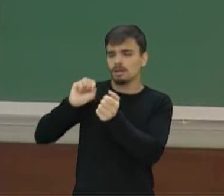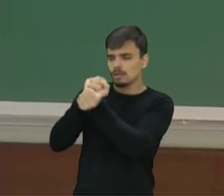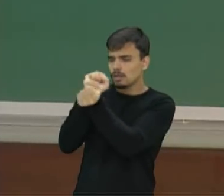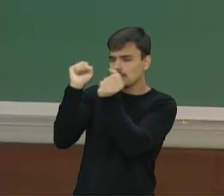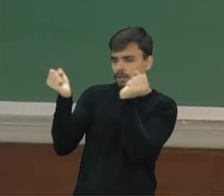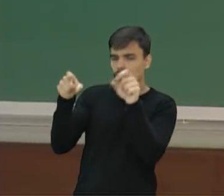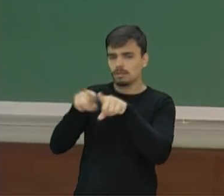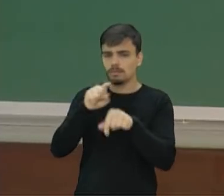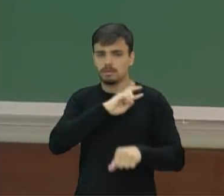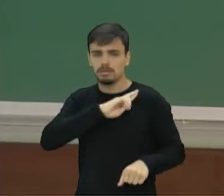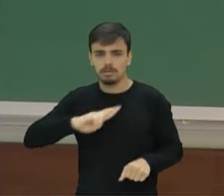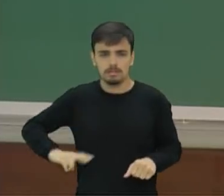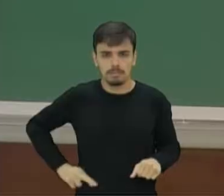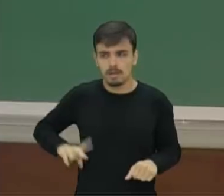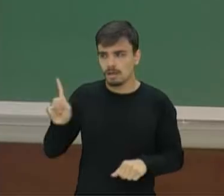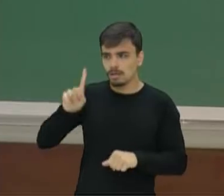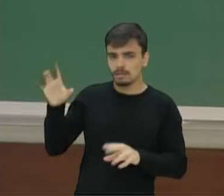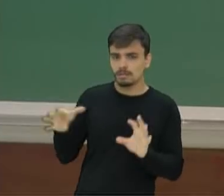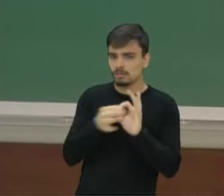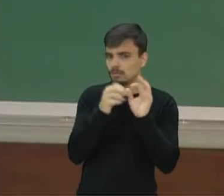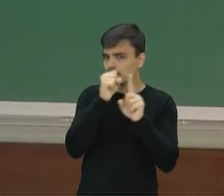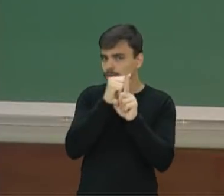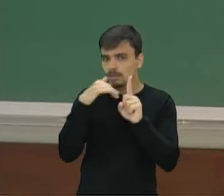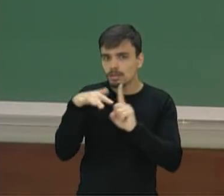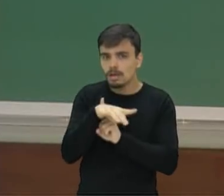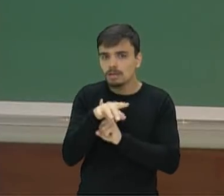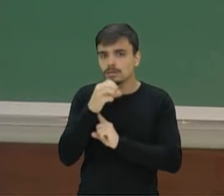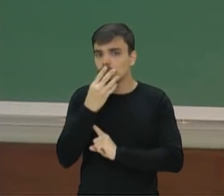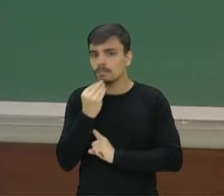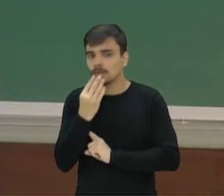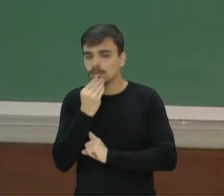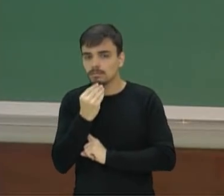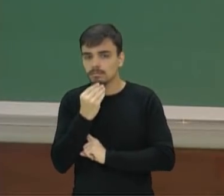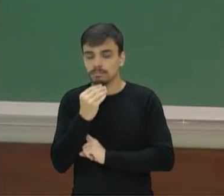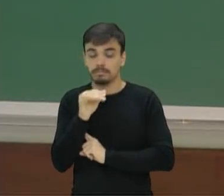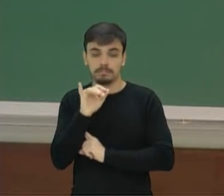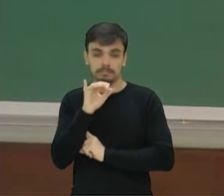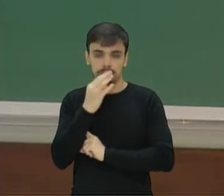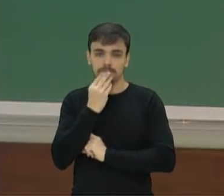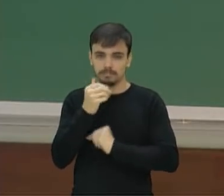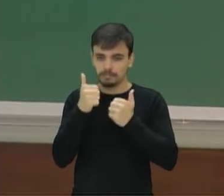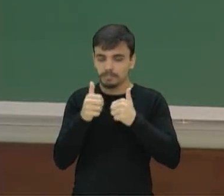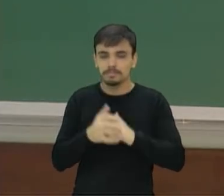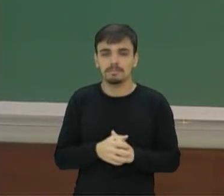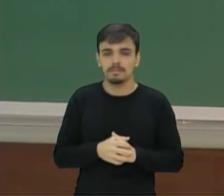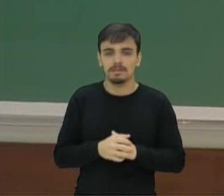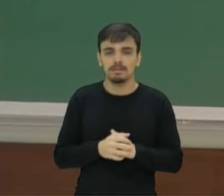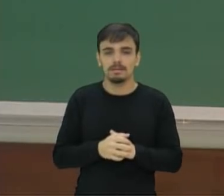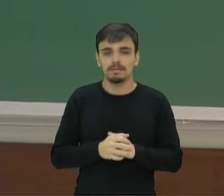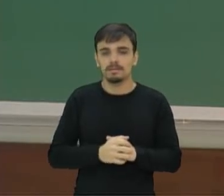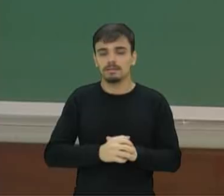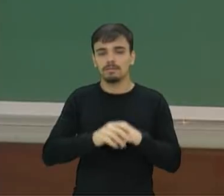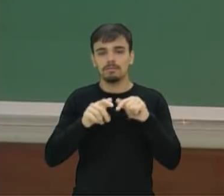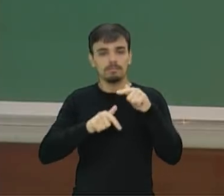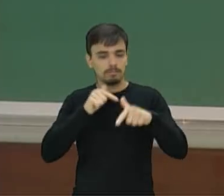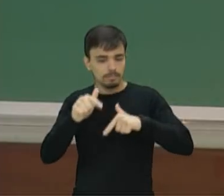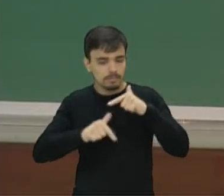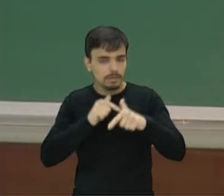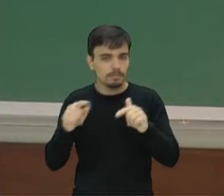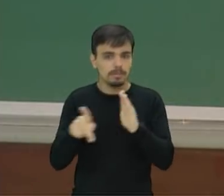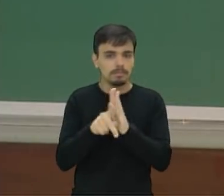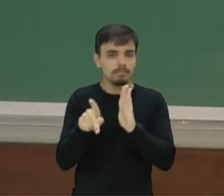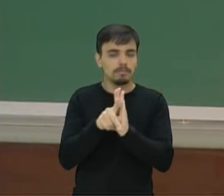escravatura, o Durkheim estaria integrado na sociedade? Será que o Machado? A profissão do Machado de Assis